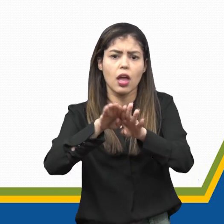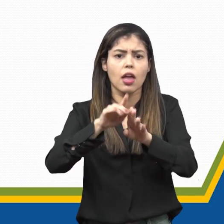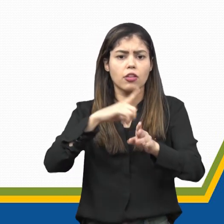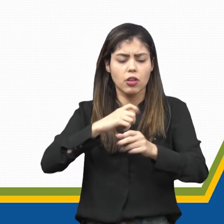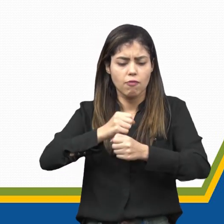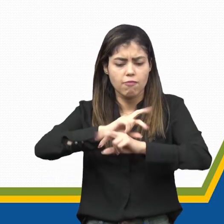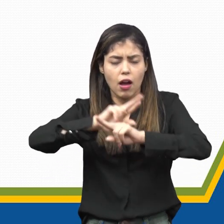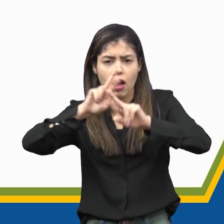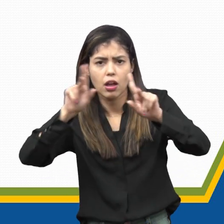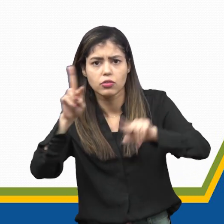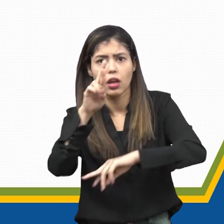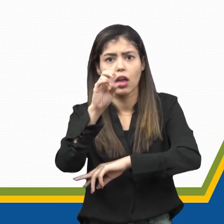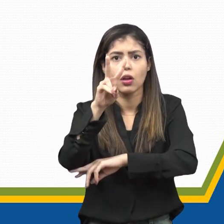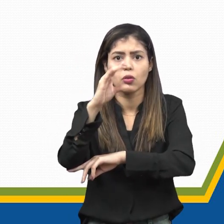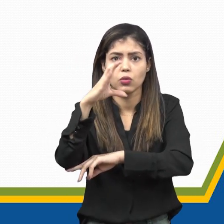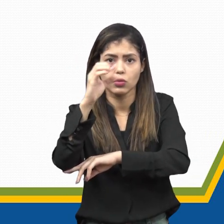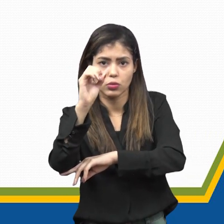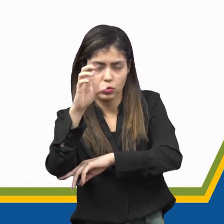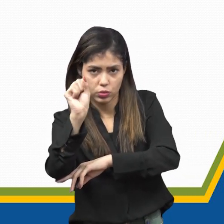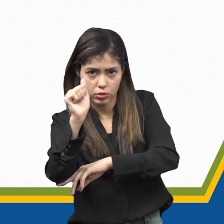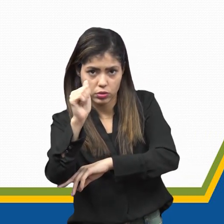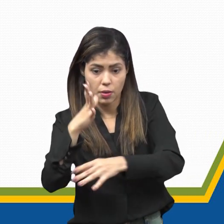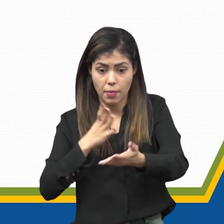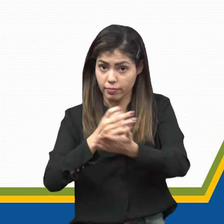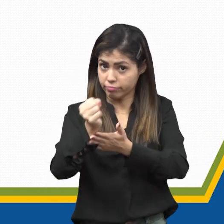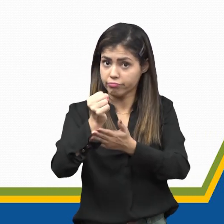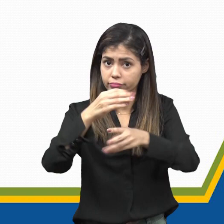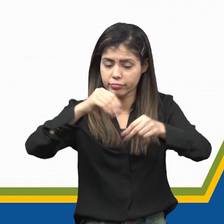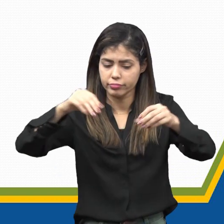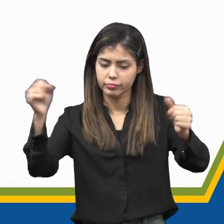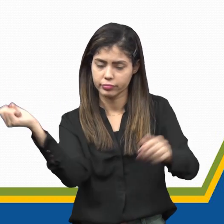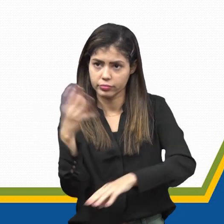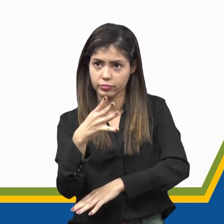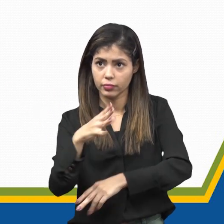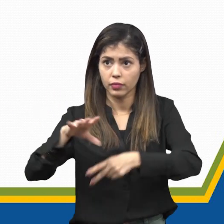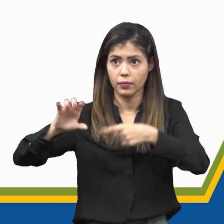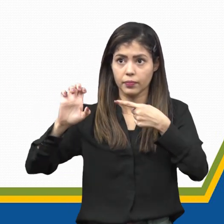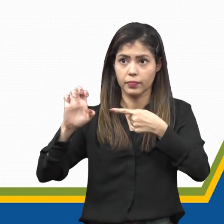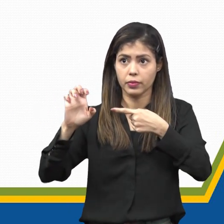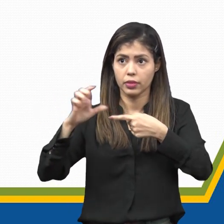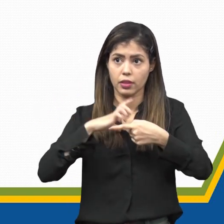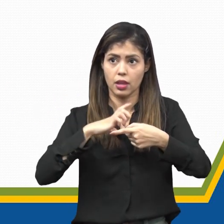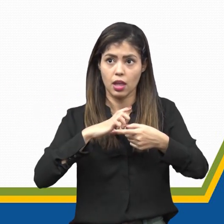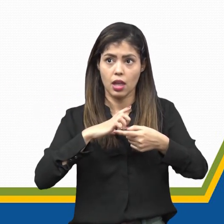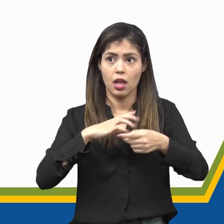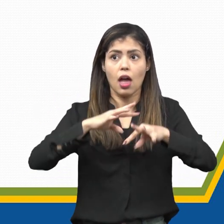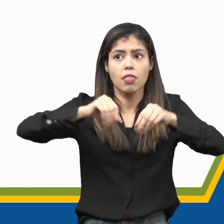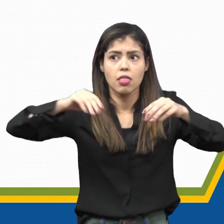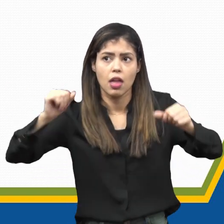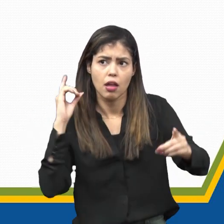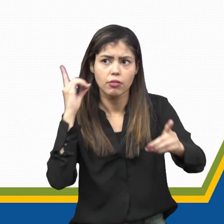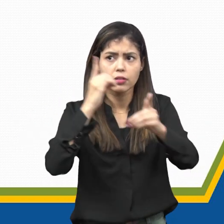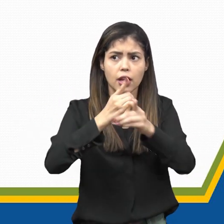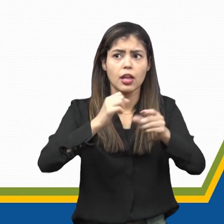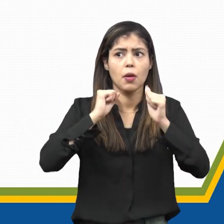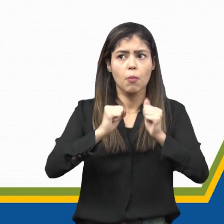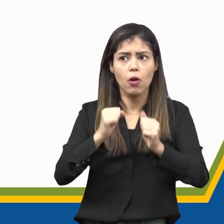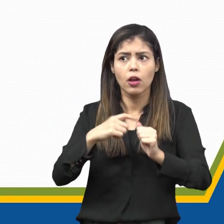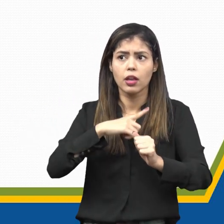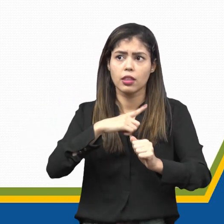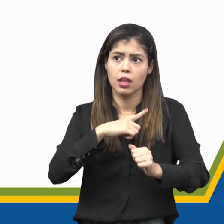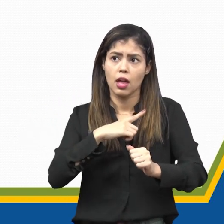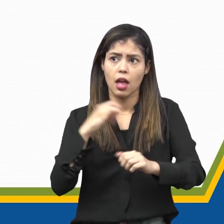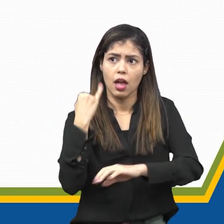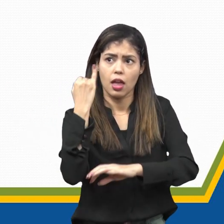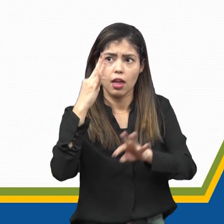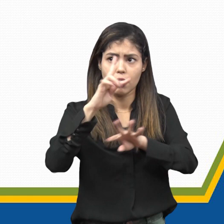recursos para a defesa da posse da nova terra e abundância de terras descobertas e que possibilitou a